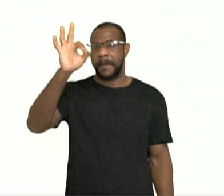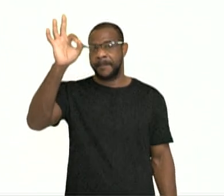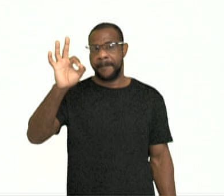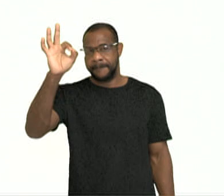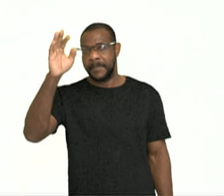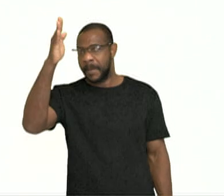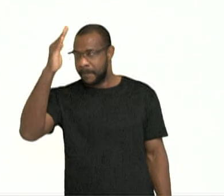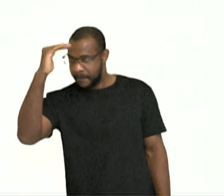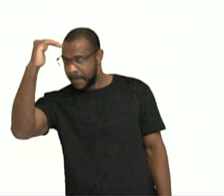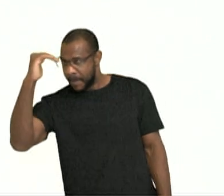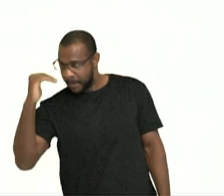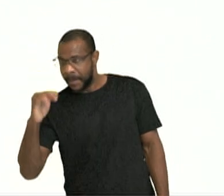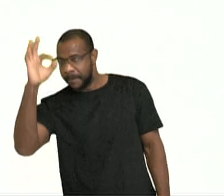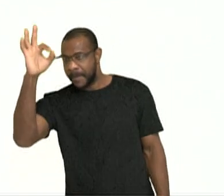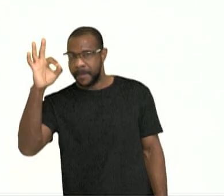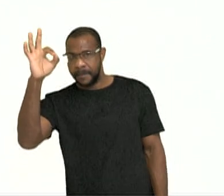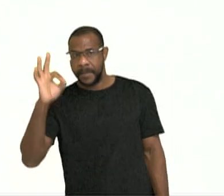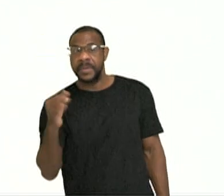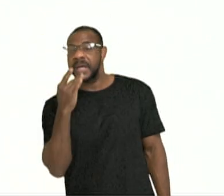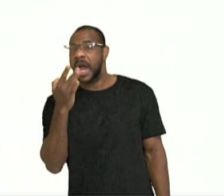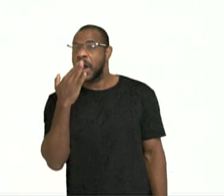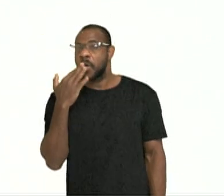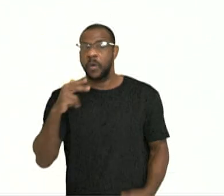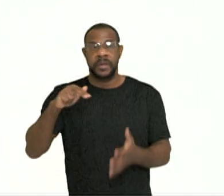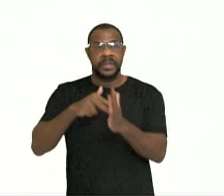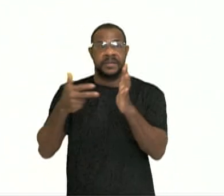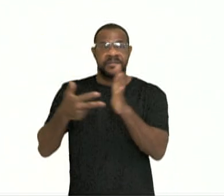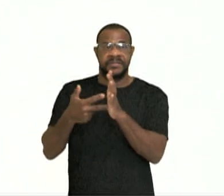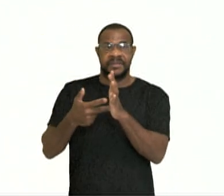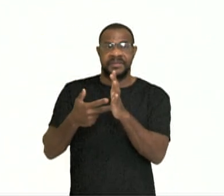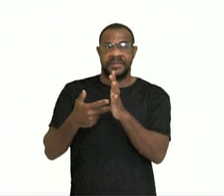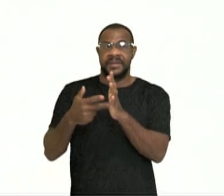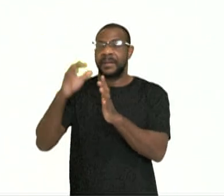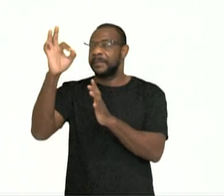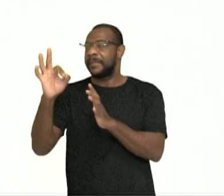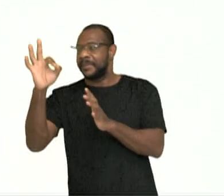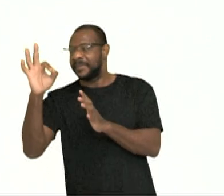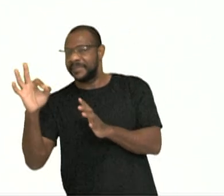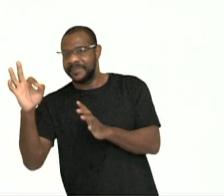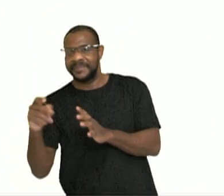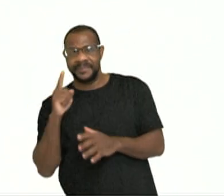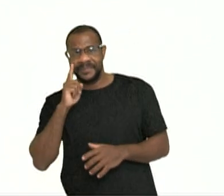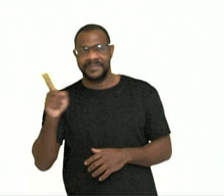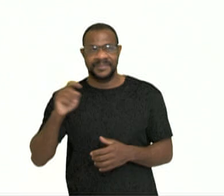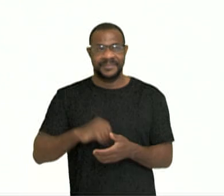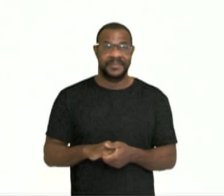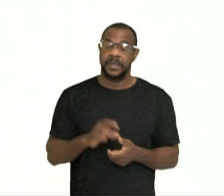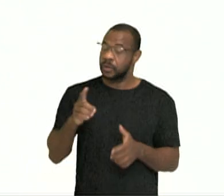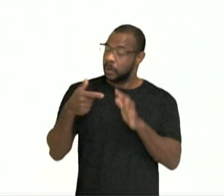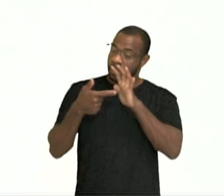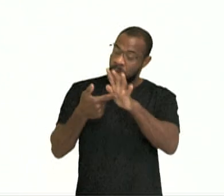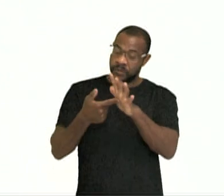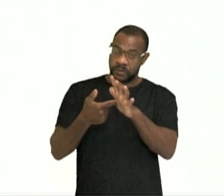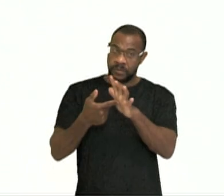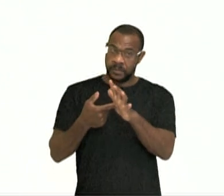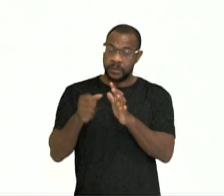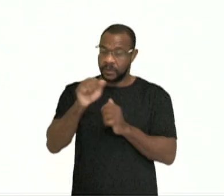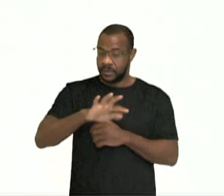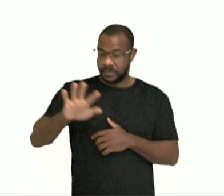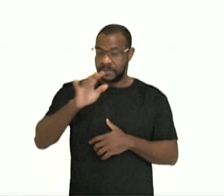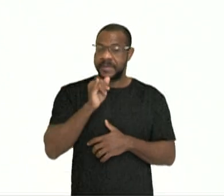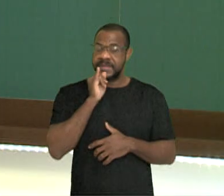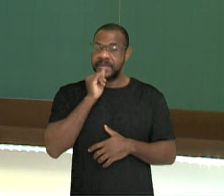associadas àquelas porcentagens. Então, elas representam um dado, uma estatística. Aqui é só ilustrativo, mas geralmente